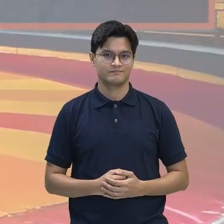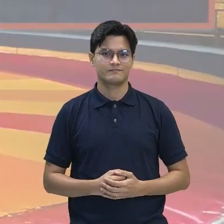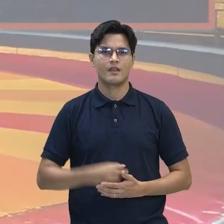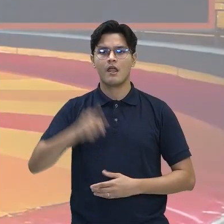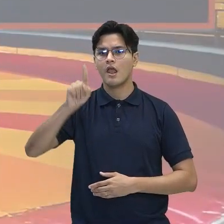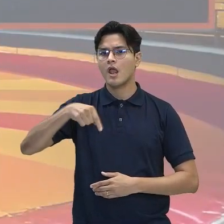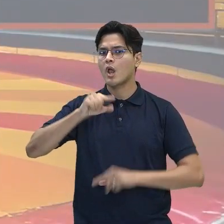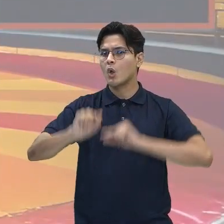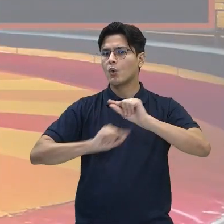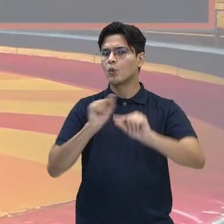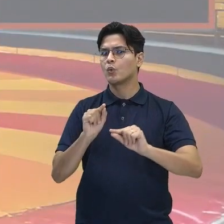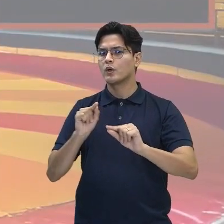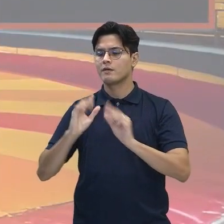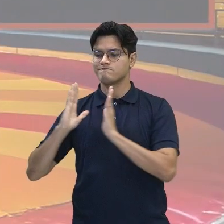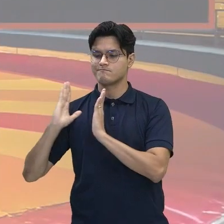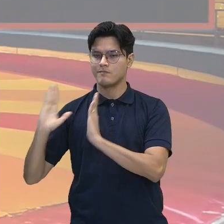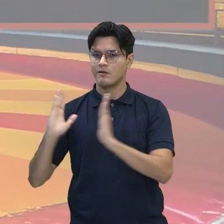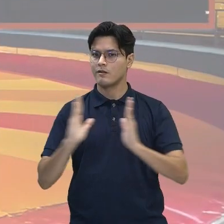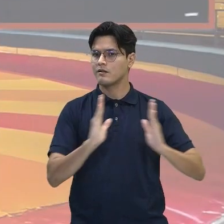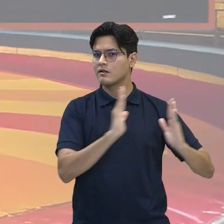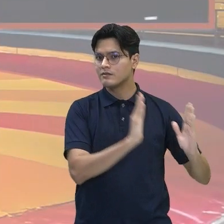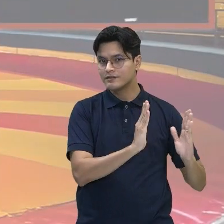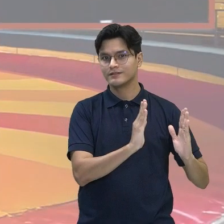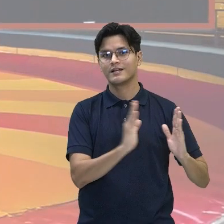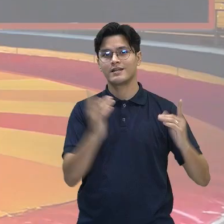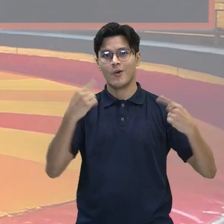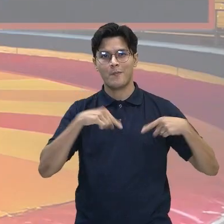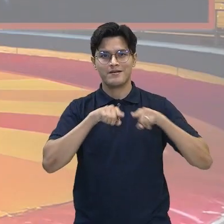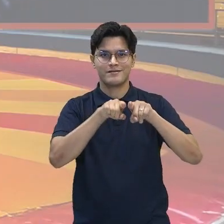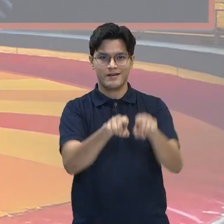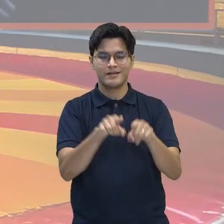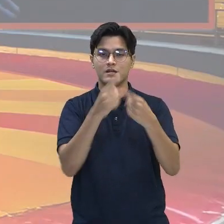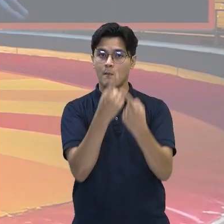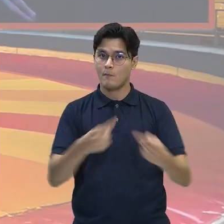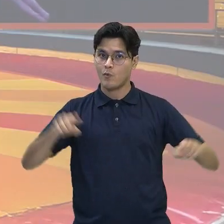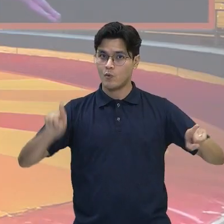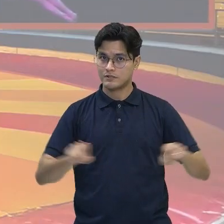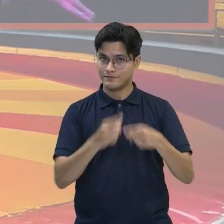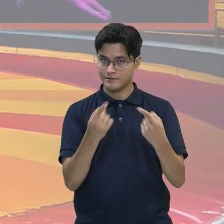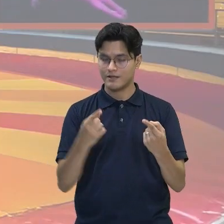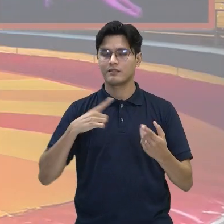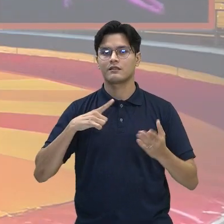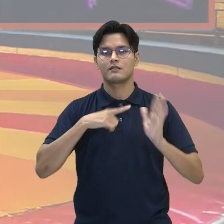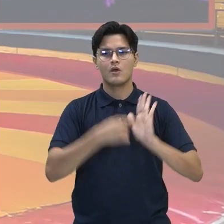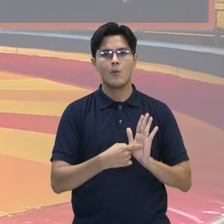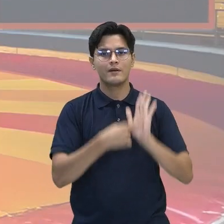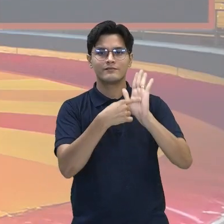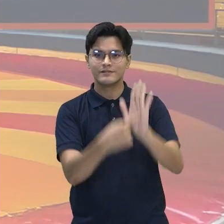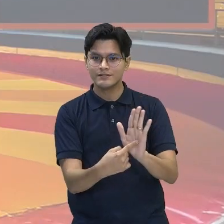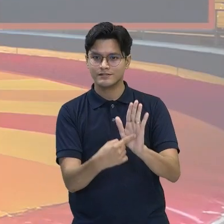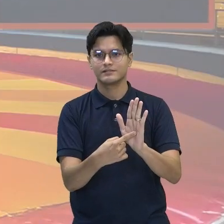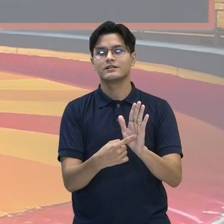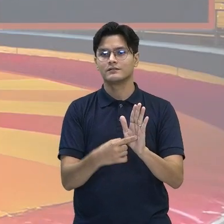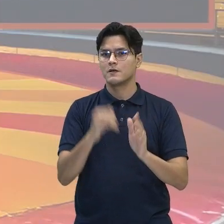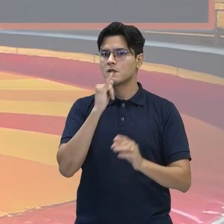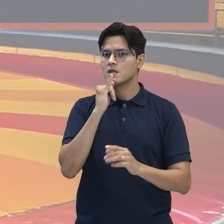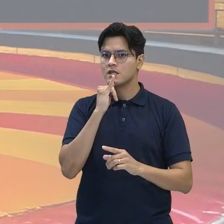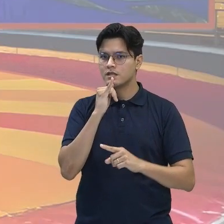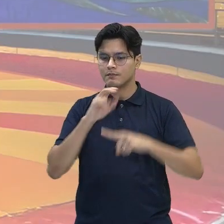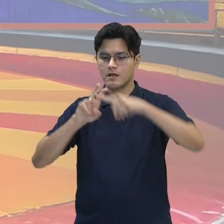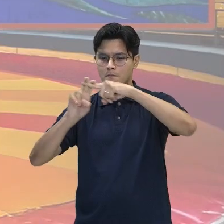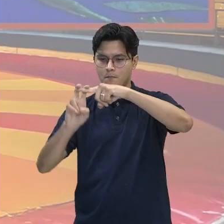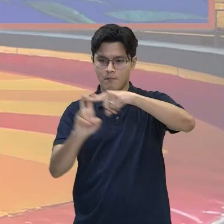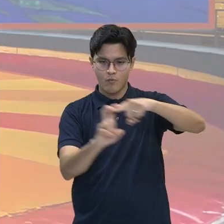série coreográfica acompanhada de música. E as apresentações, elas podem ocorrer em pêndulos e balanço